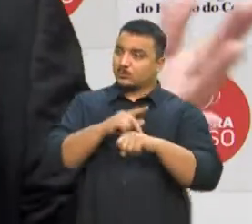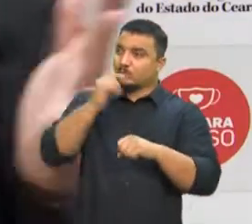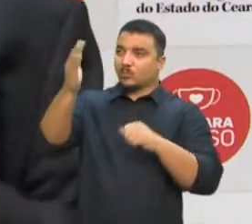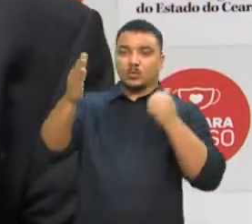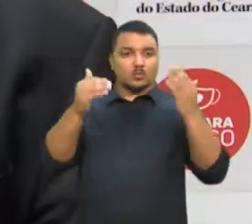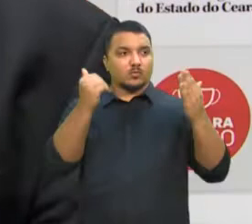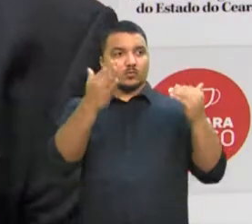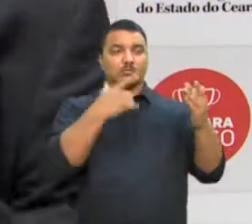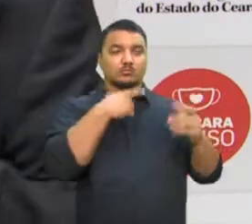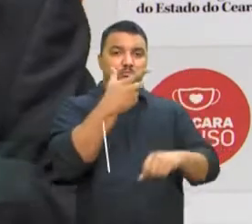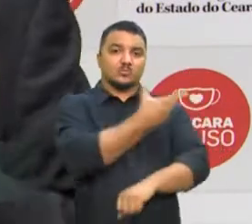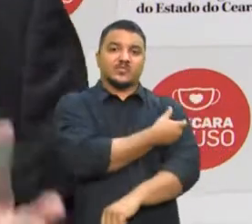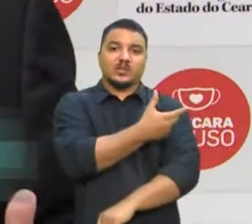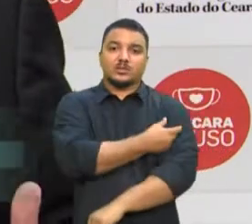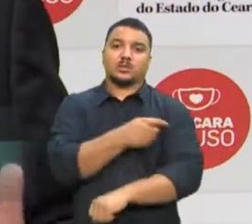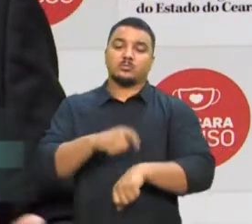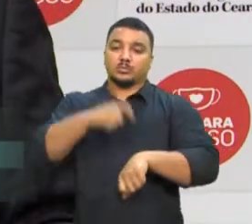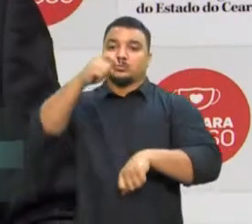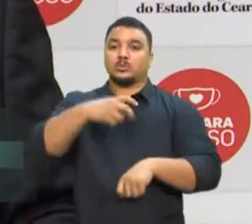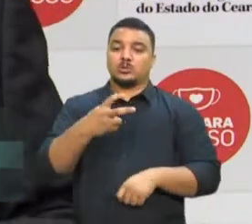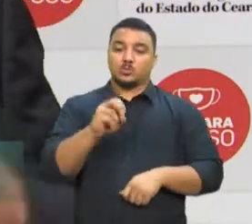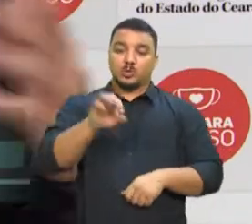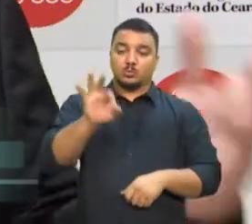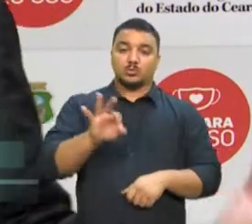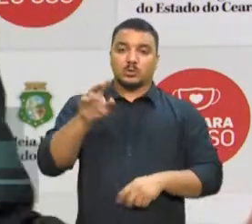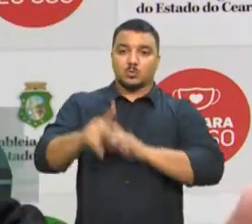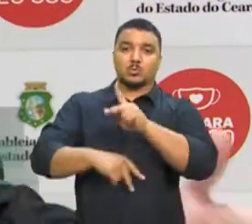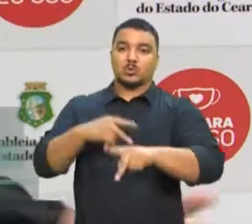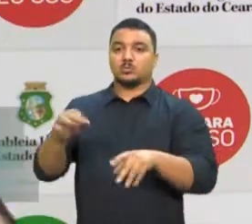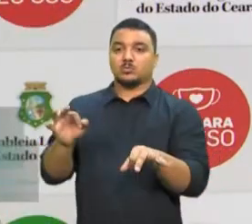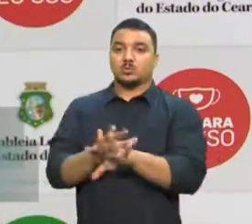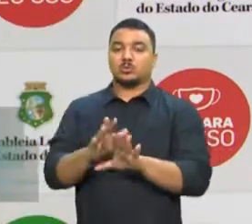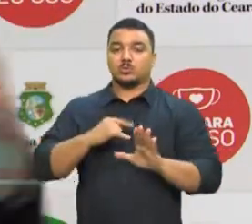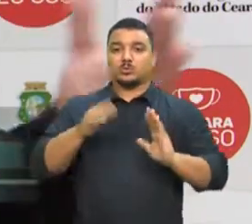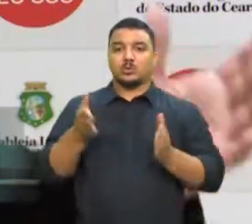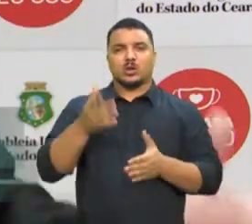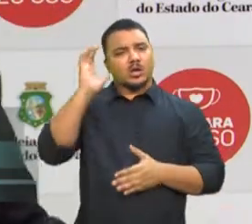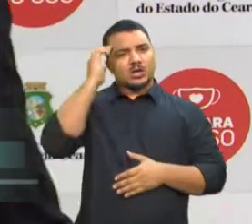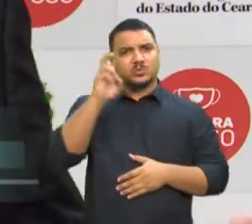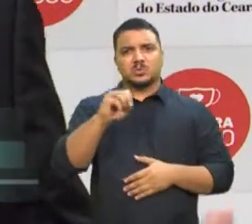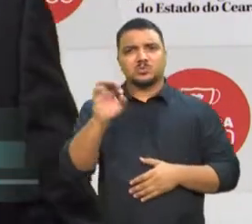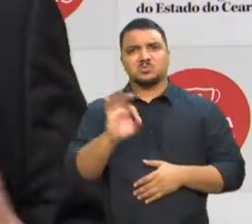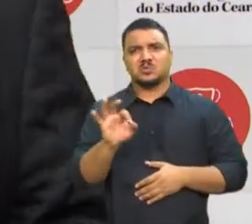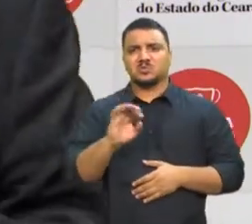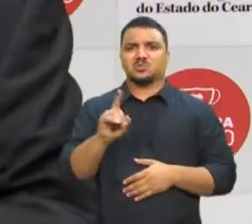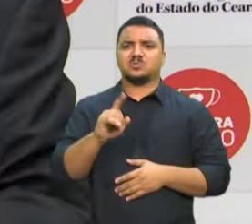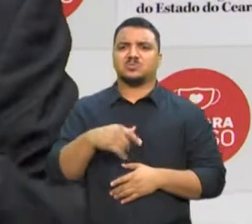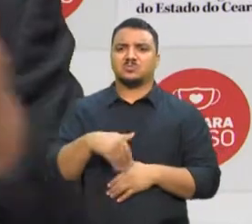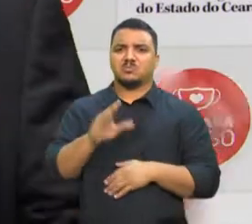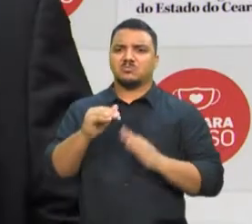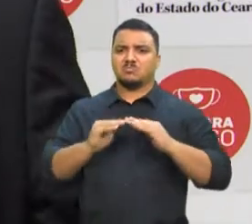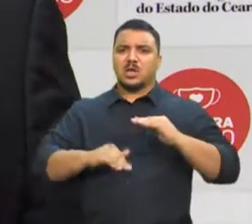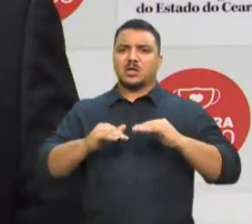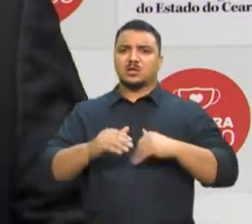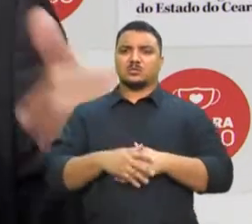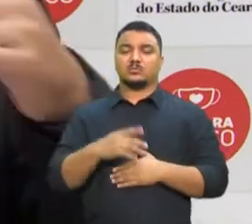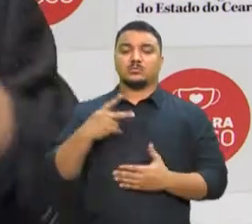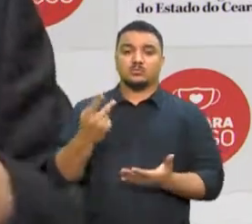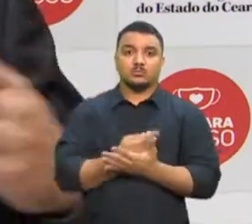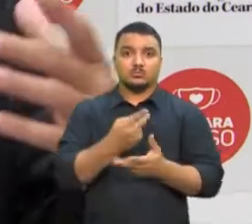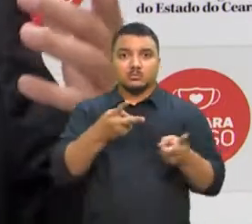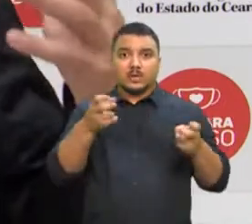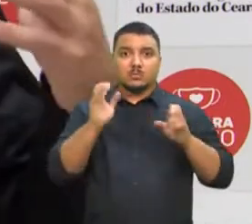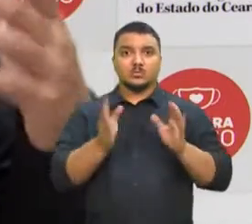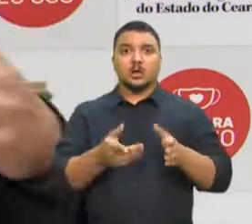vacinados quase 50% da população, acho que chegou nem a 50, 40 e poucos por cento. A gente vê hoje uma queda, já estão